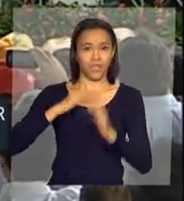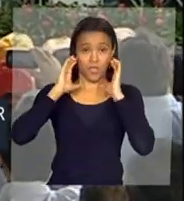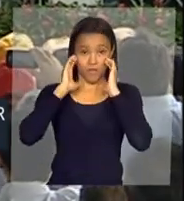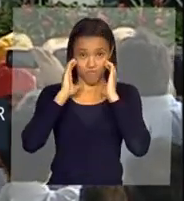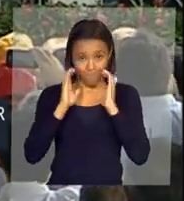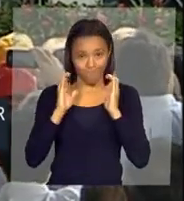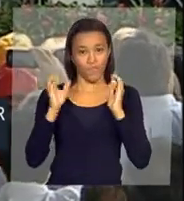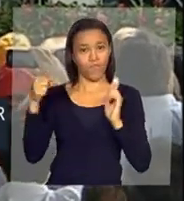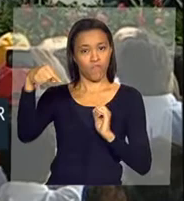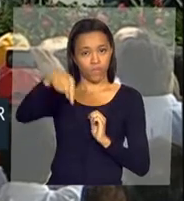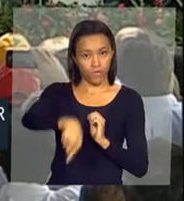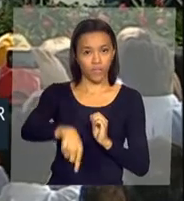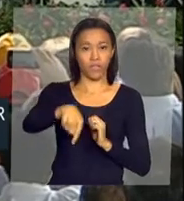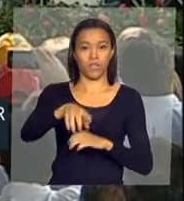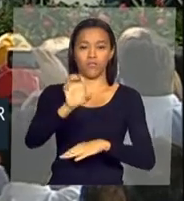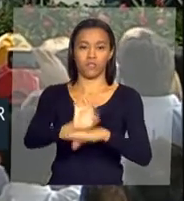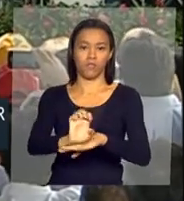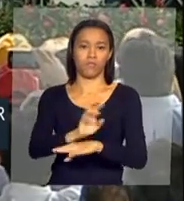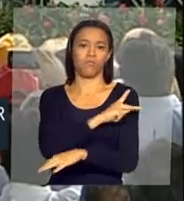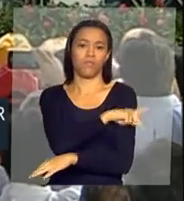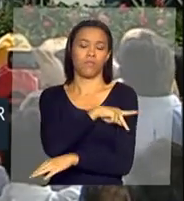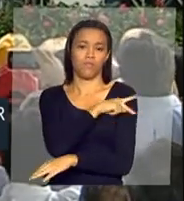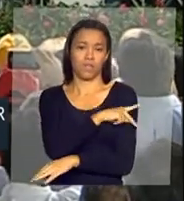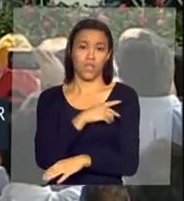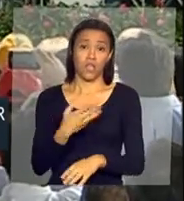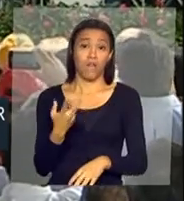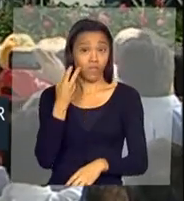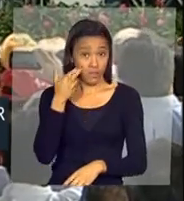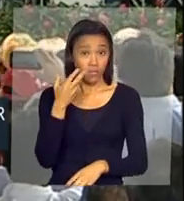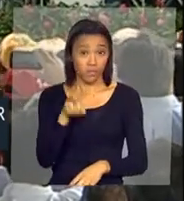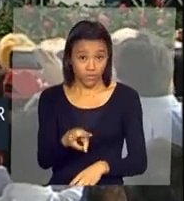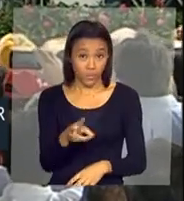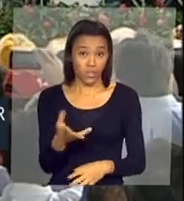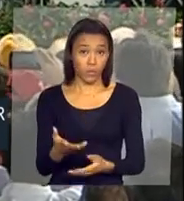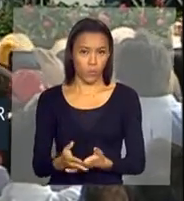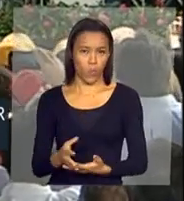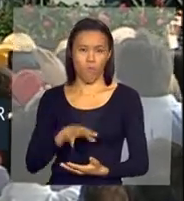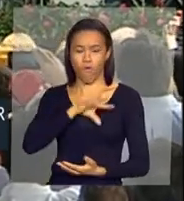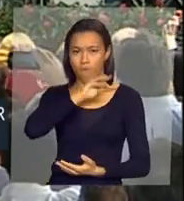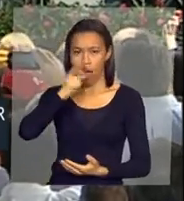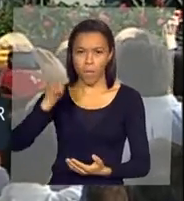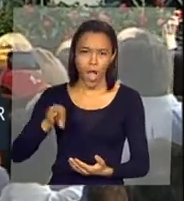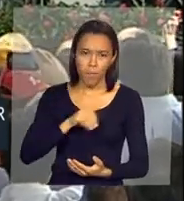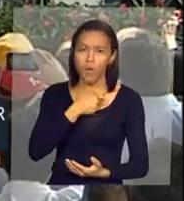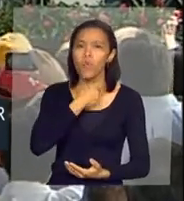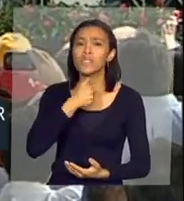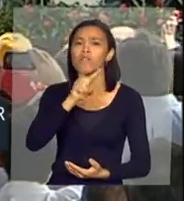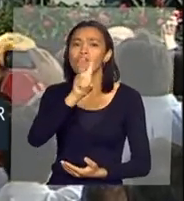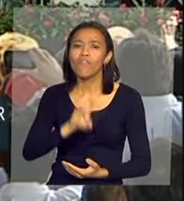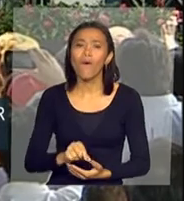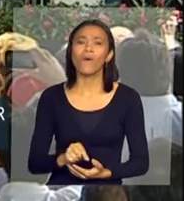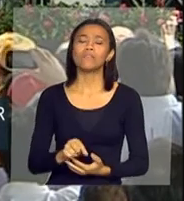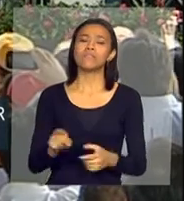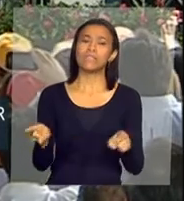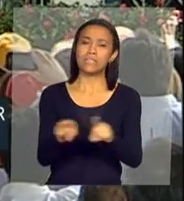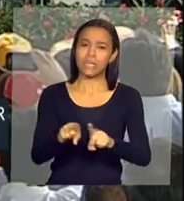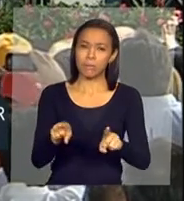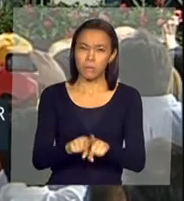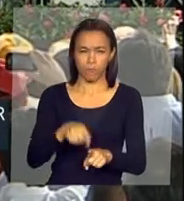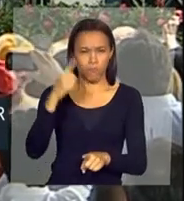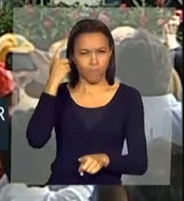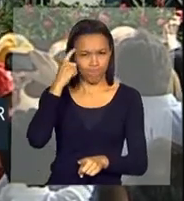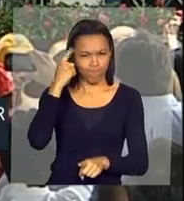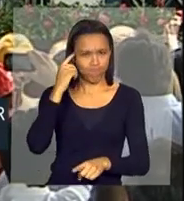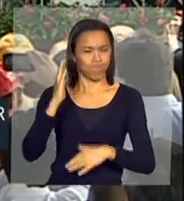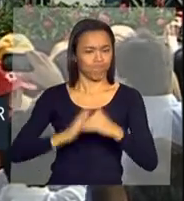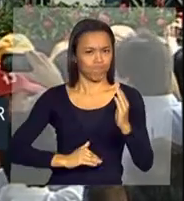Piauí. O ministro que vocês viram com essa voz, mas sobretudo com uma imensa capacidade